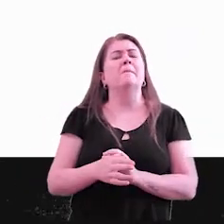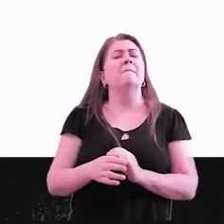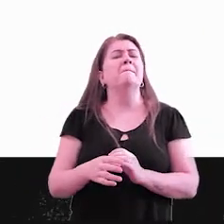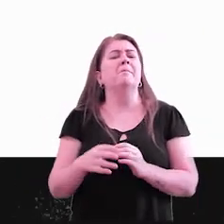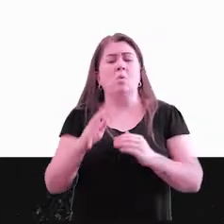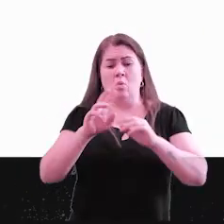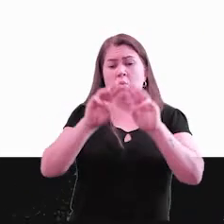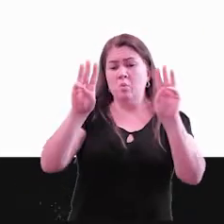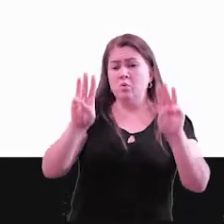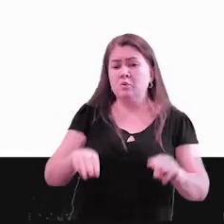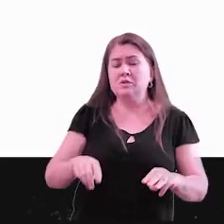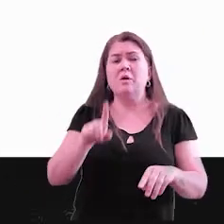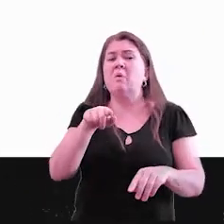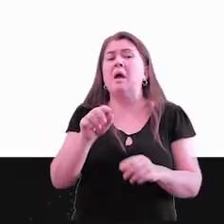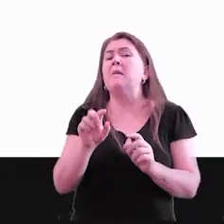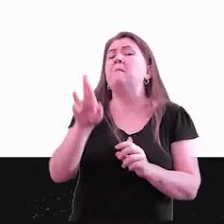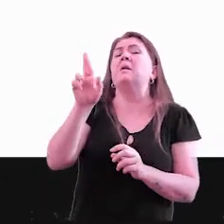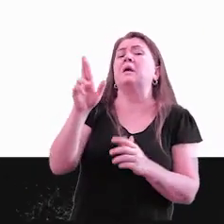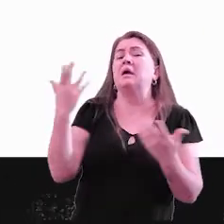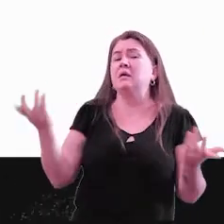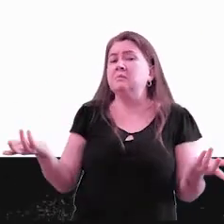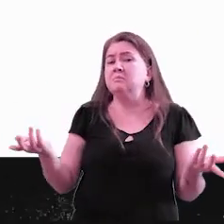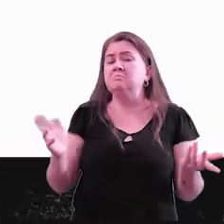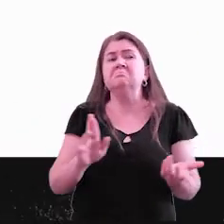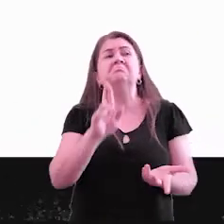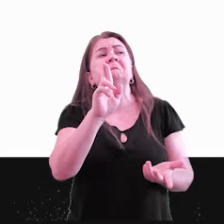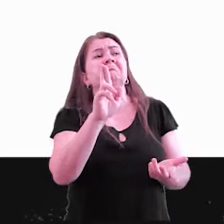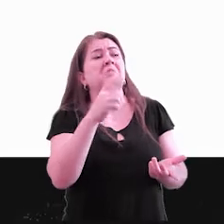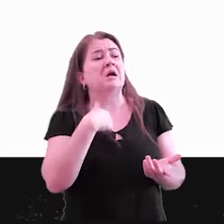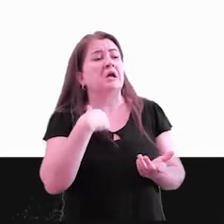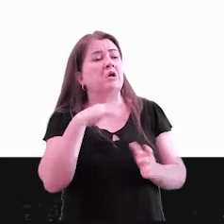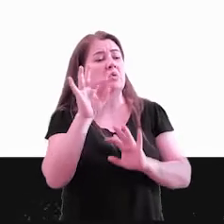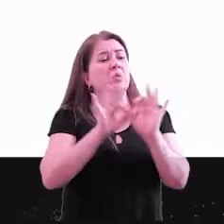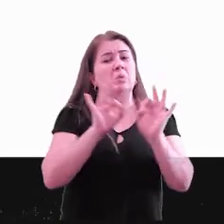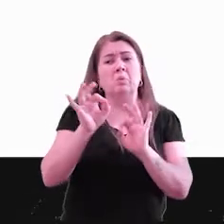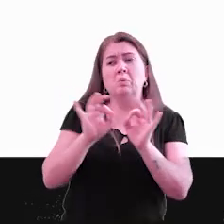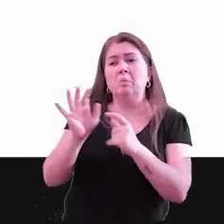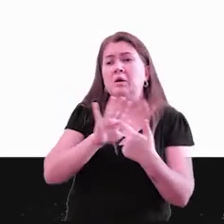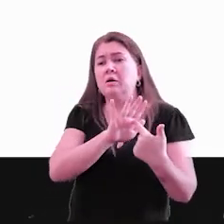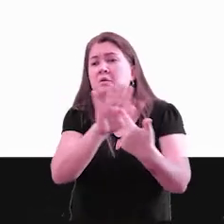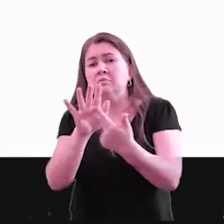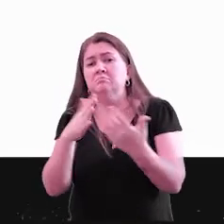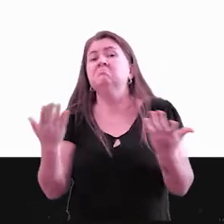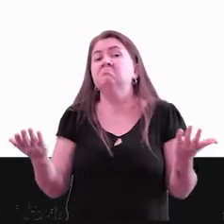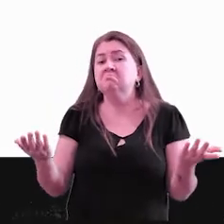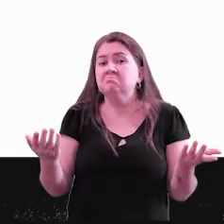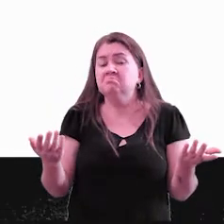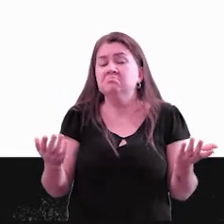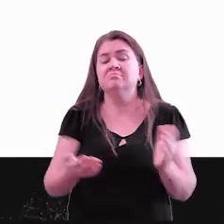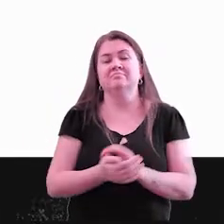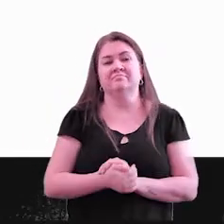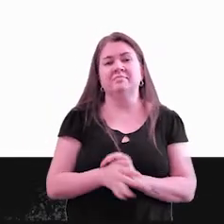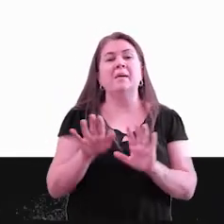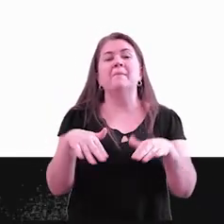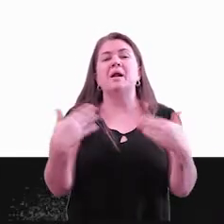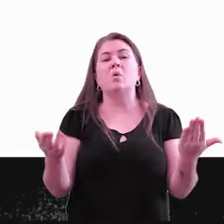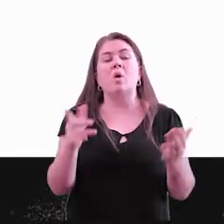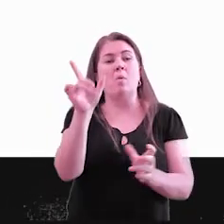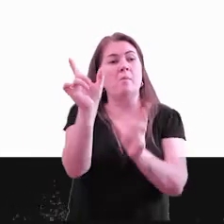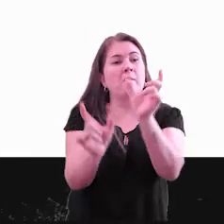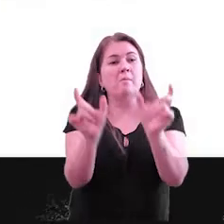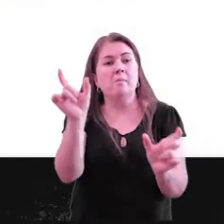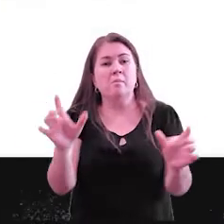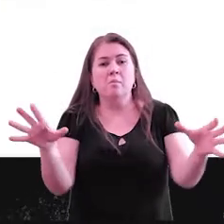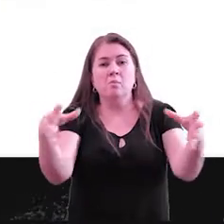dirigindo esse museu? Para qual público? A que público ele está se destinando? Como interessar o